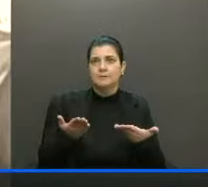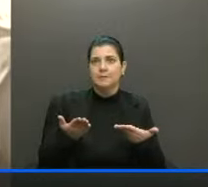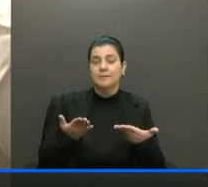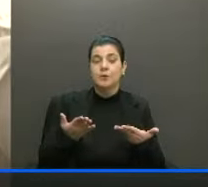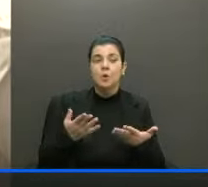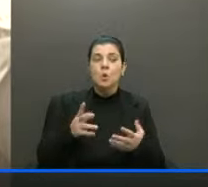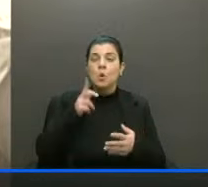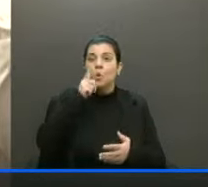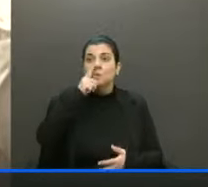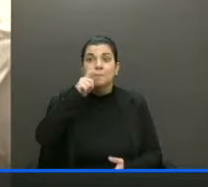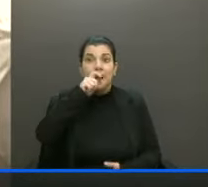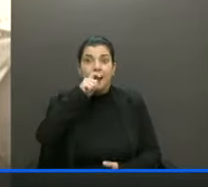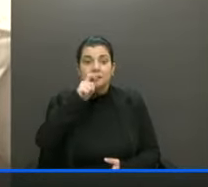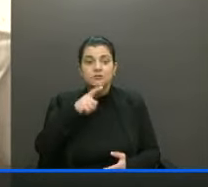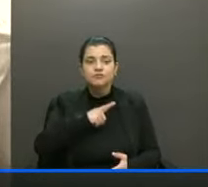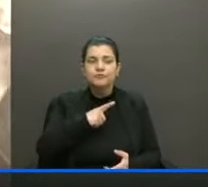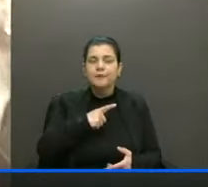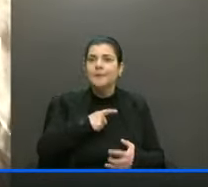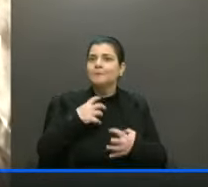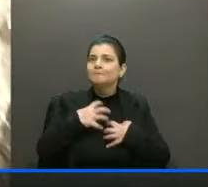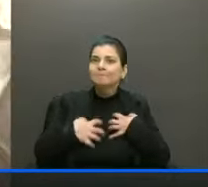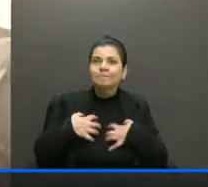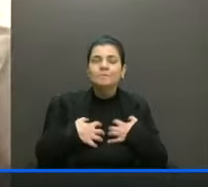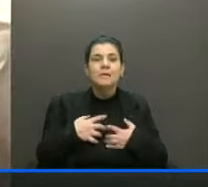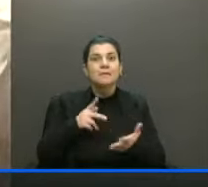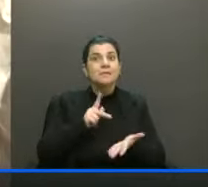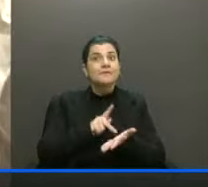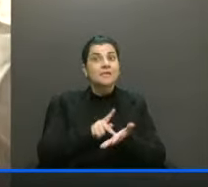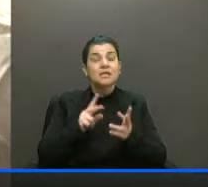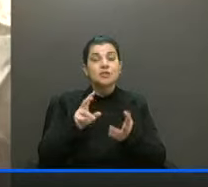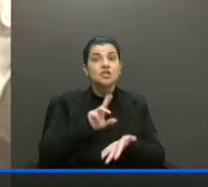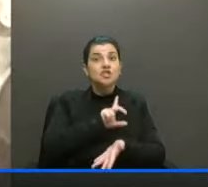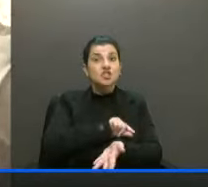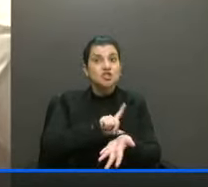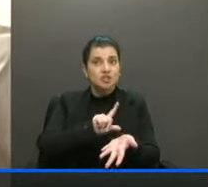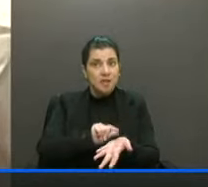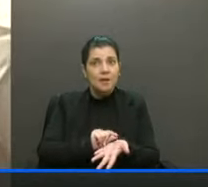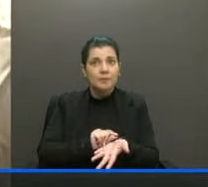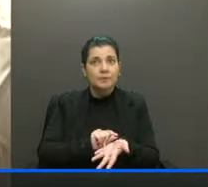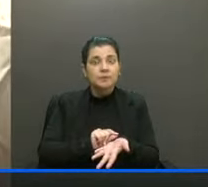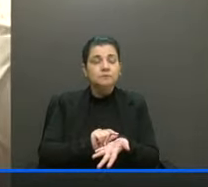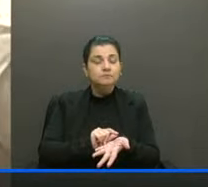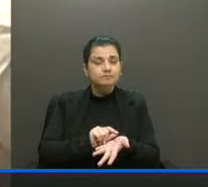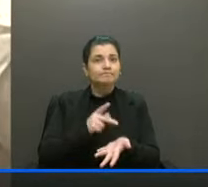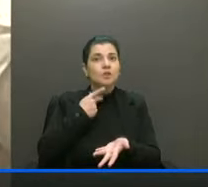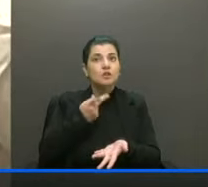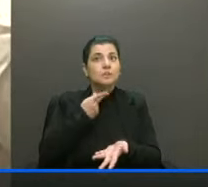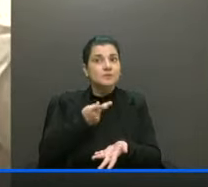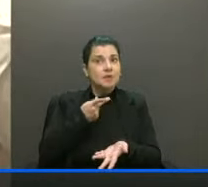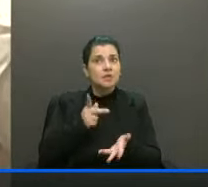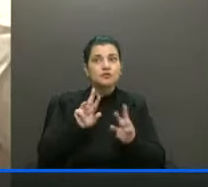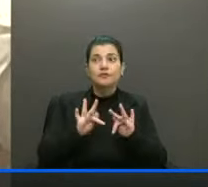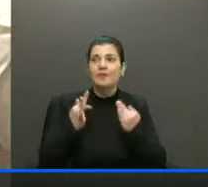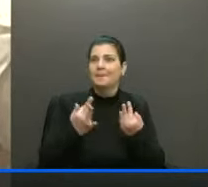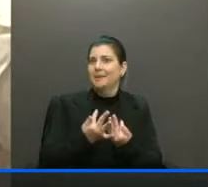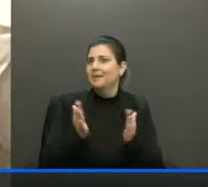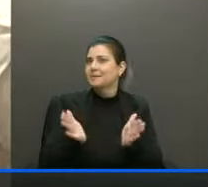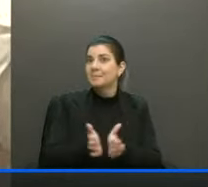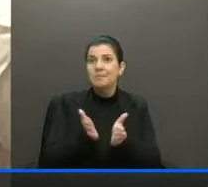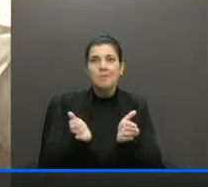pais nessa realidade digital, né? Que nós estamos falando assim, ó, de famílias que enfrentam